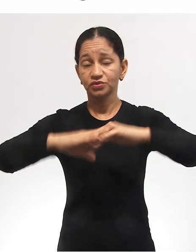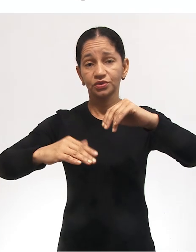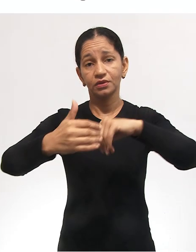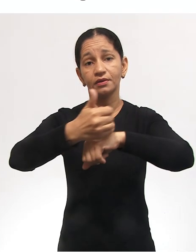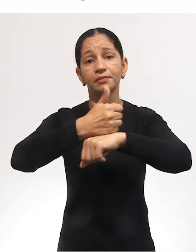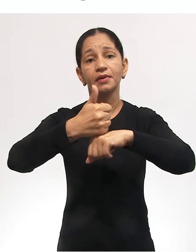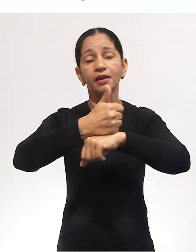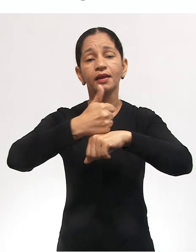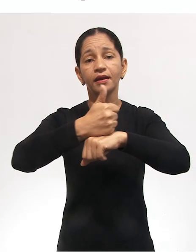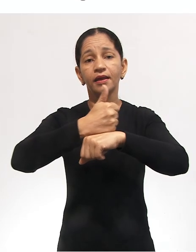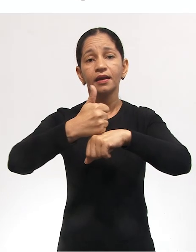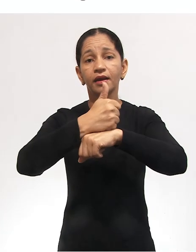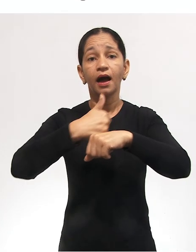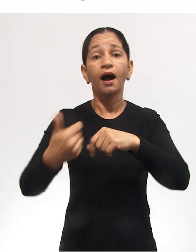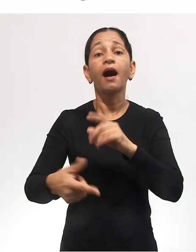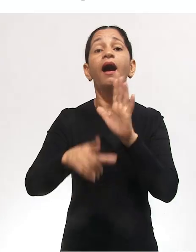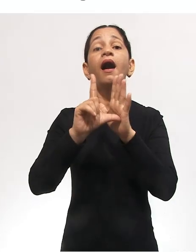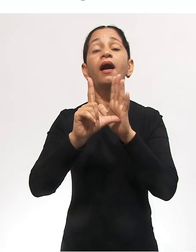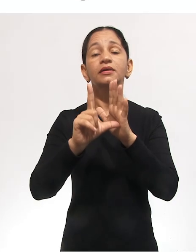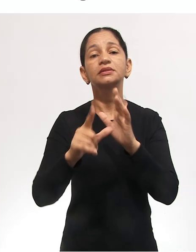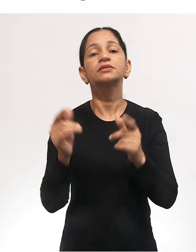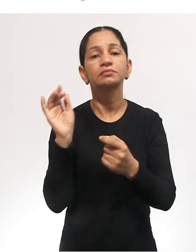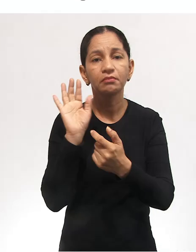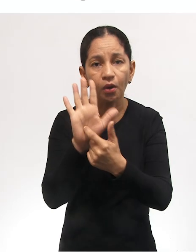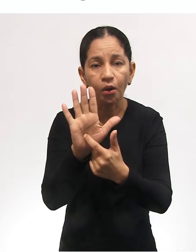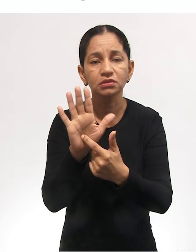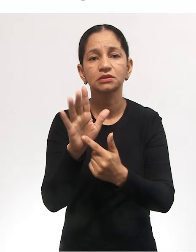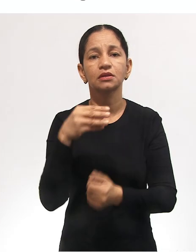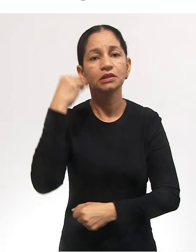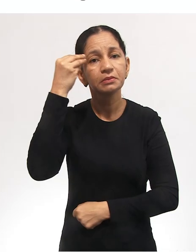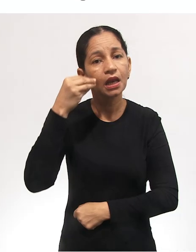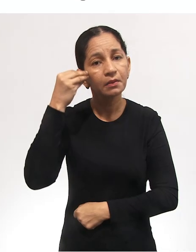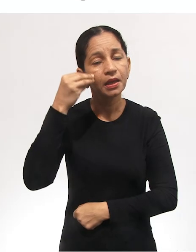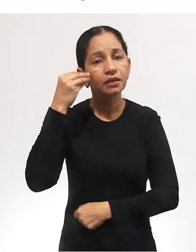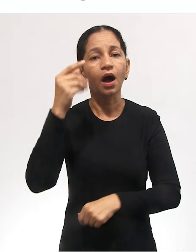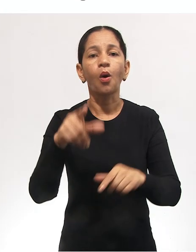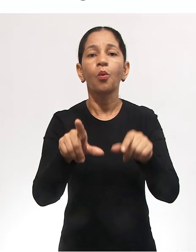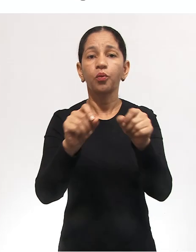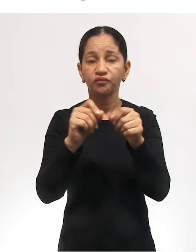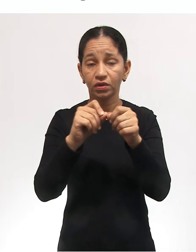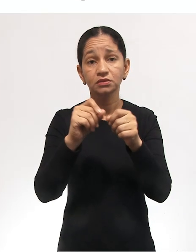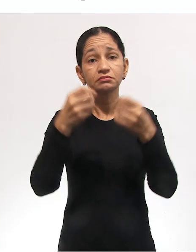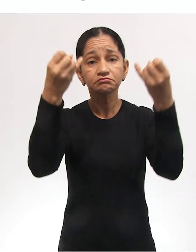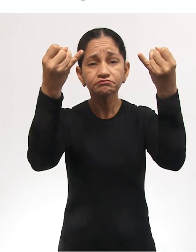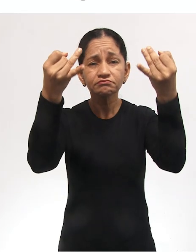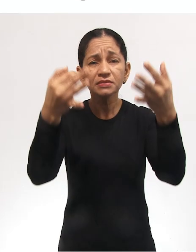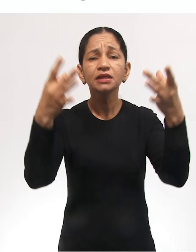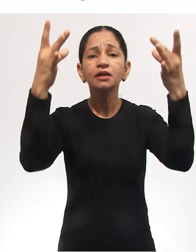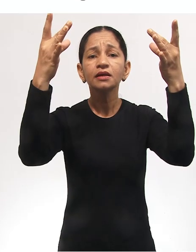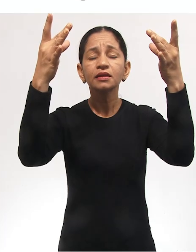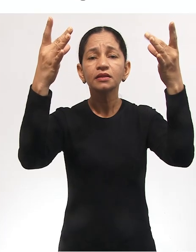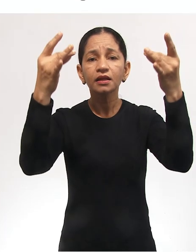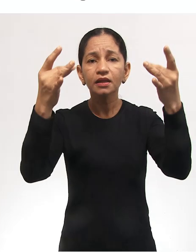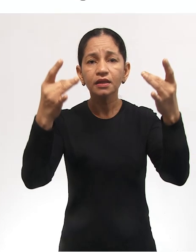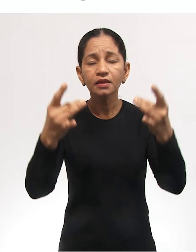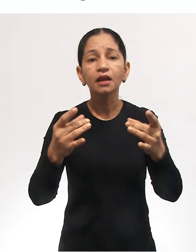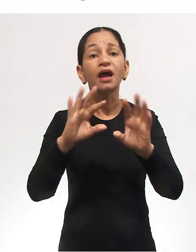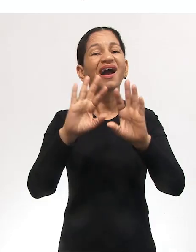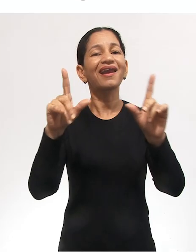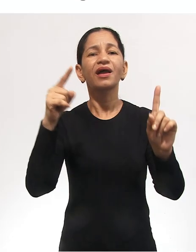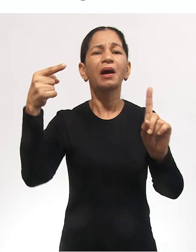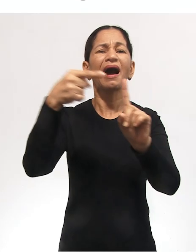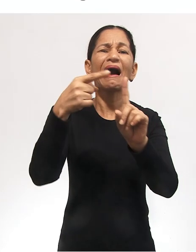essas atividades, como que vai ser desenvolvidas, né? Que explique detalhadamente o óbvio tem que ser